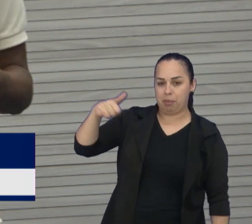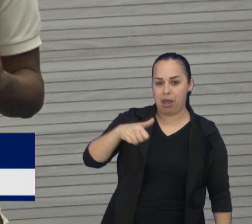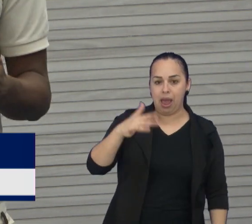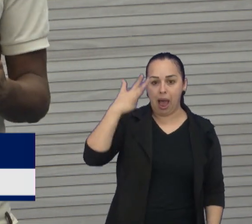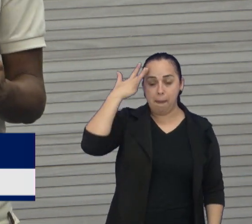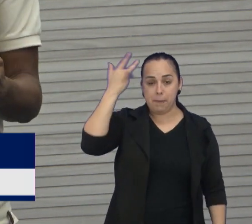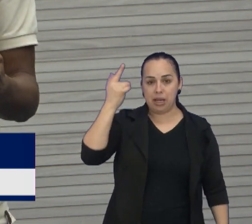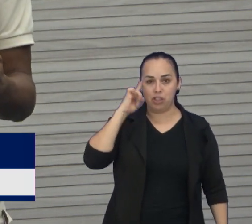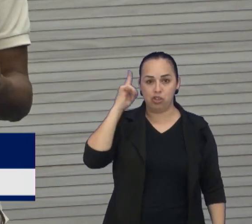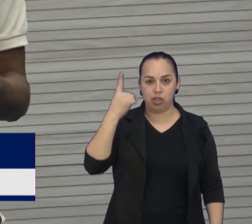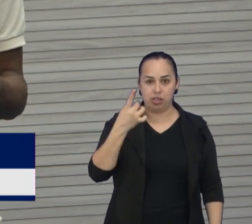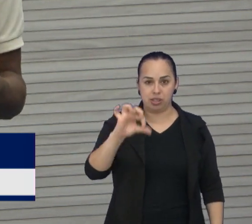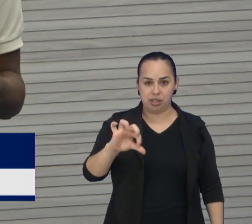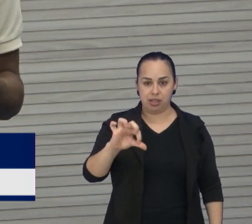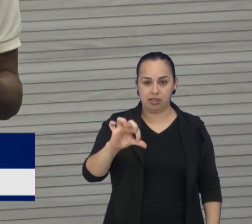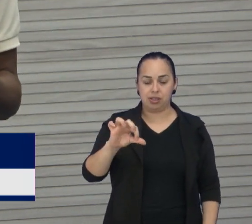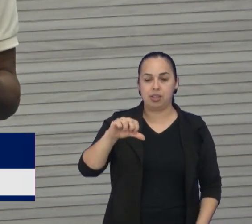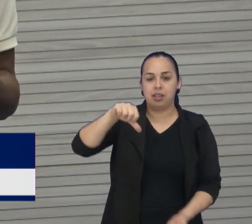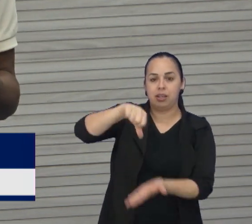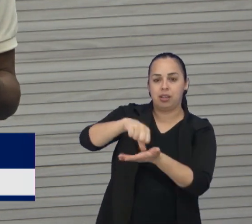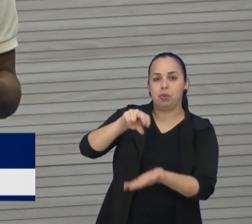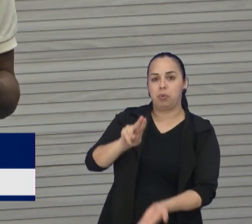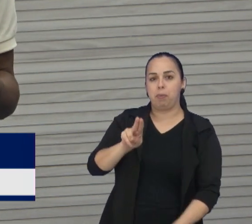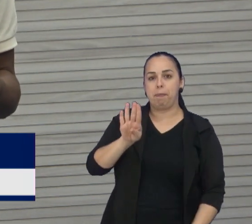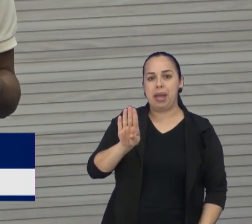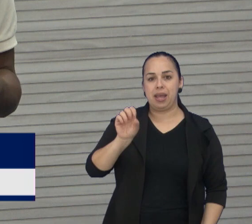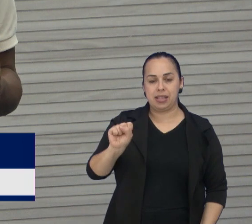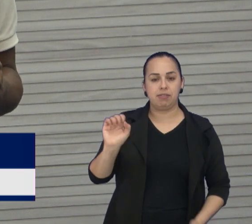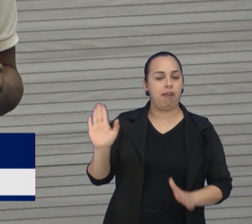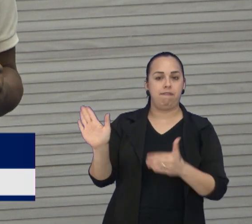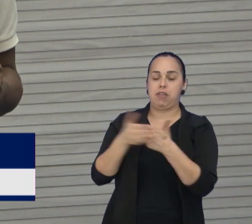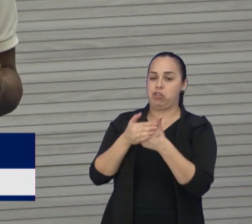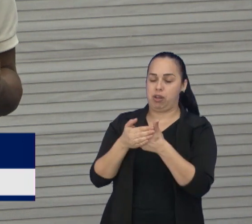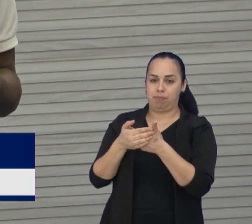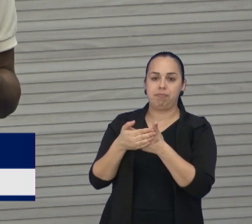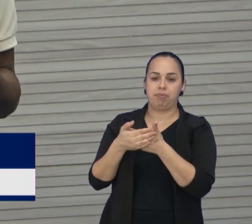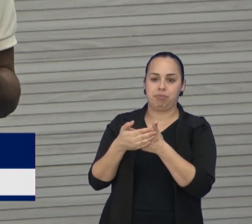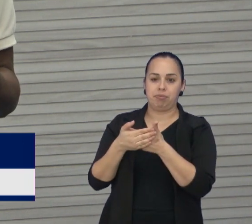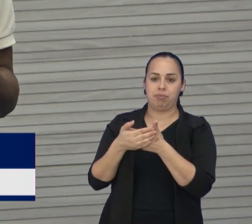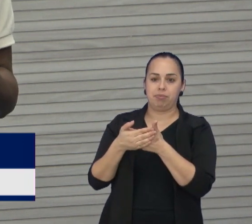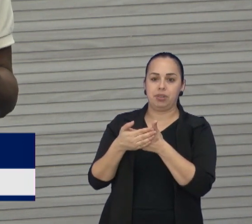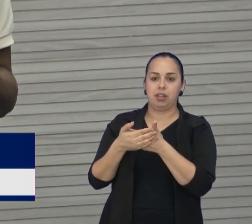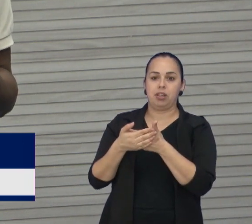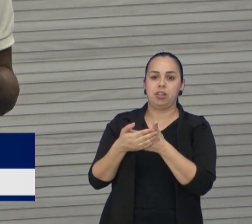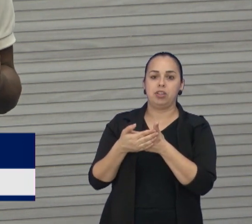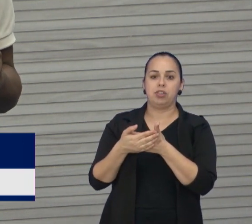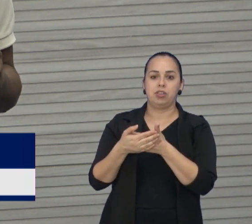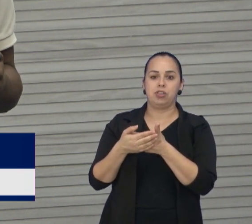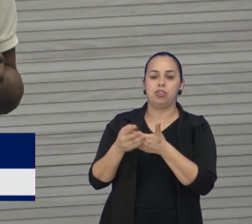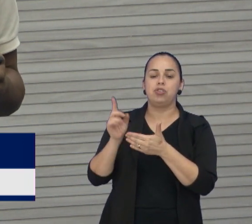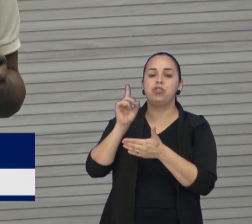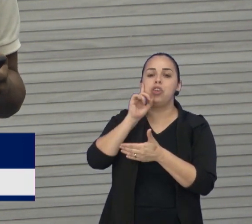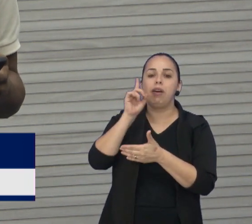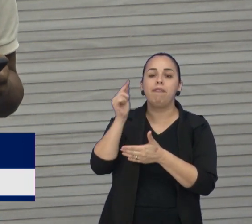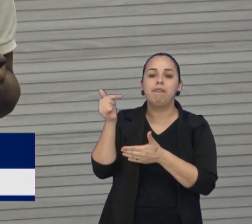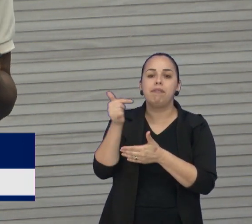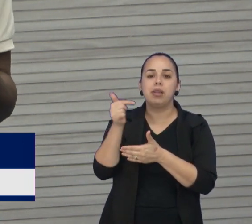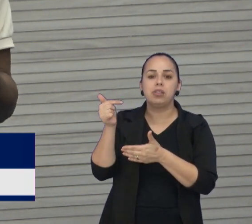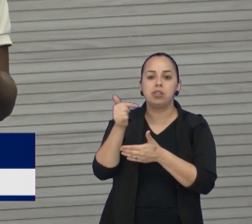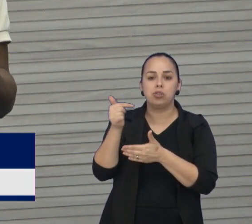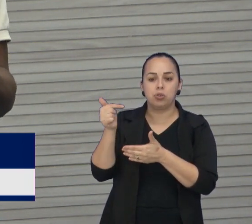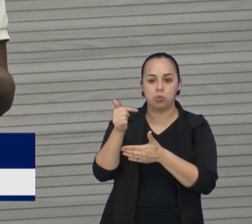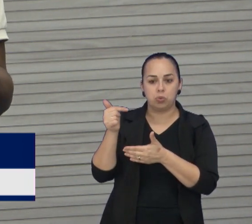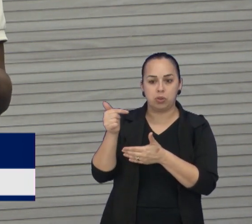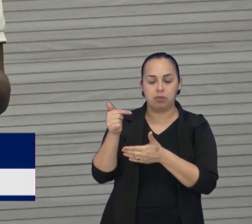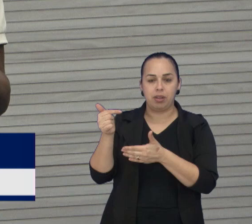dia 19, a UBS vai estar fechada, né? A partir de segunda-feira, dia 22, vamos estar